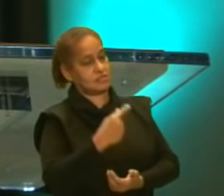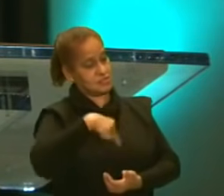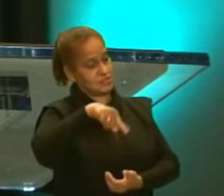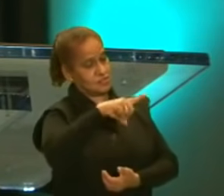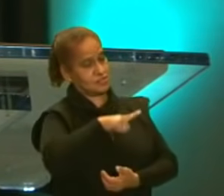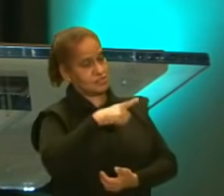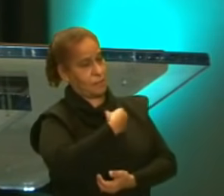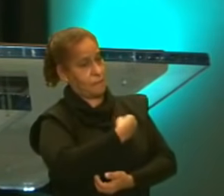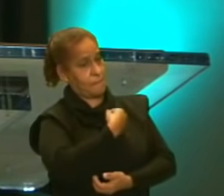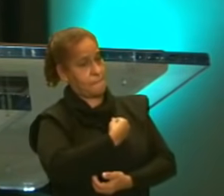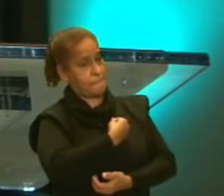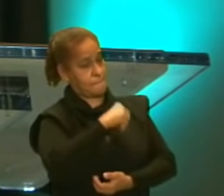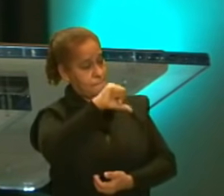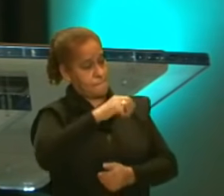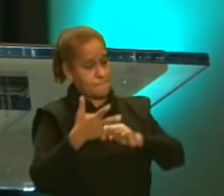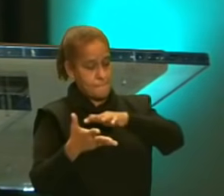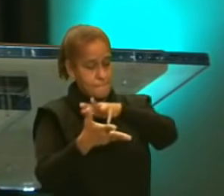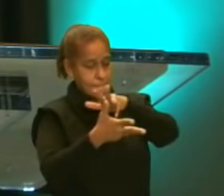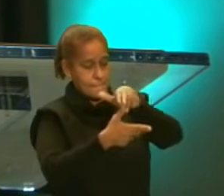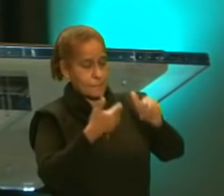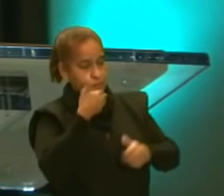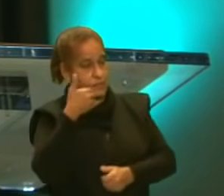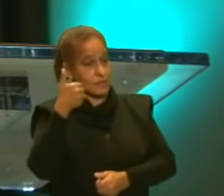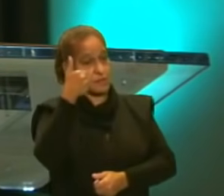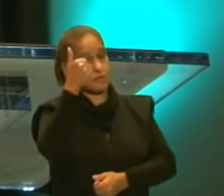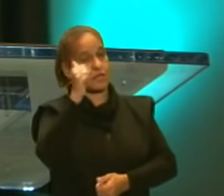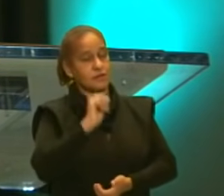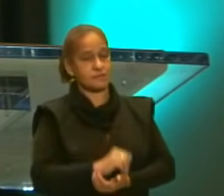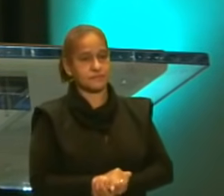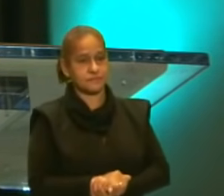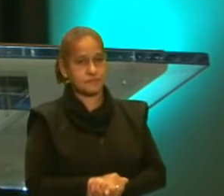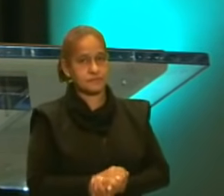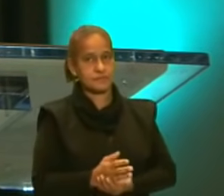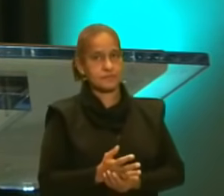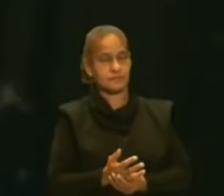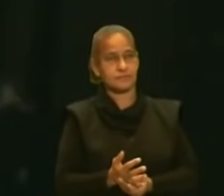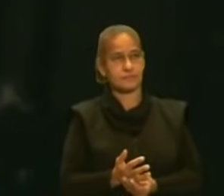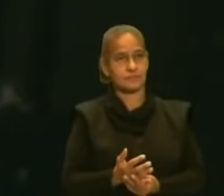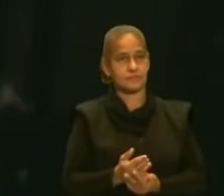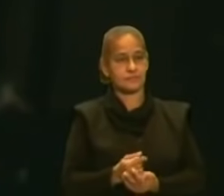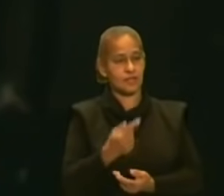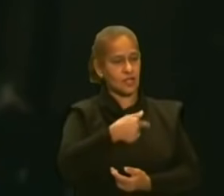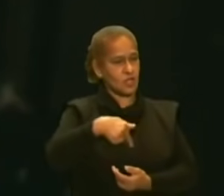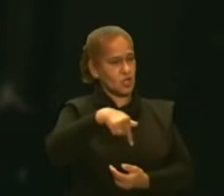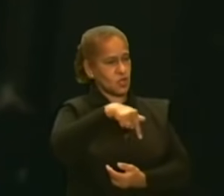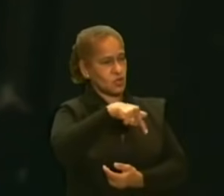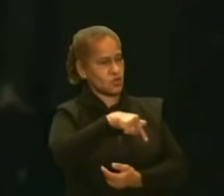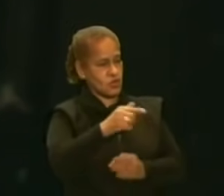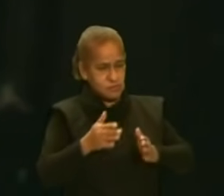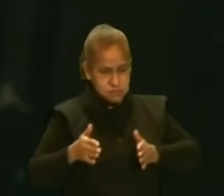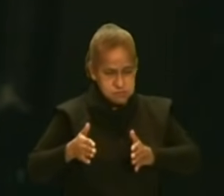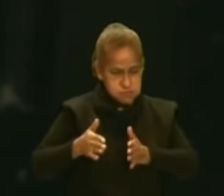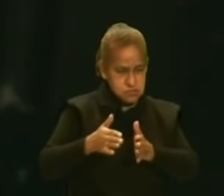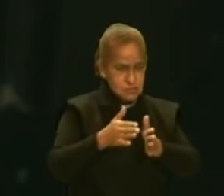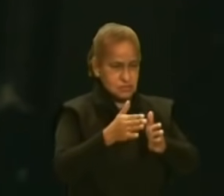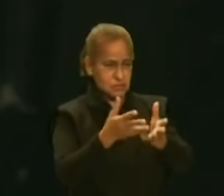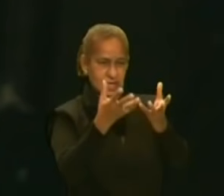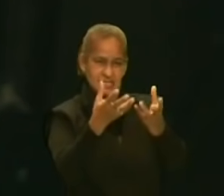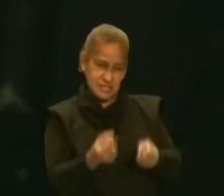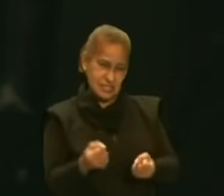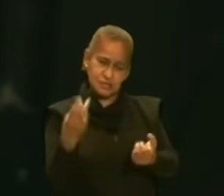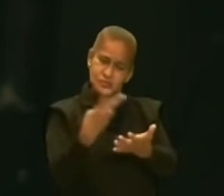de viver melhor essa vida. E quando nós adentramos por esse caminho, nós